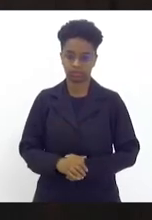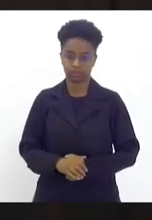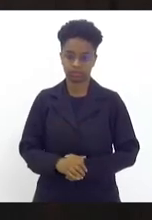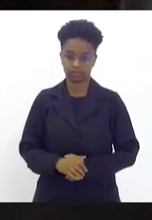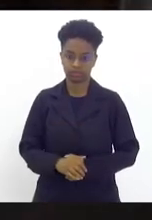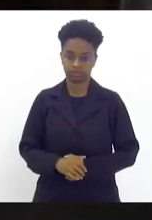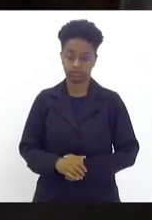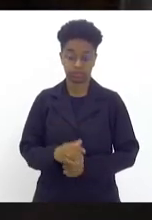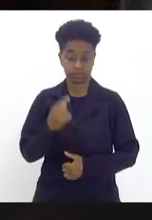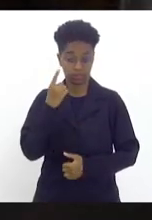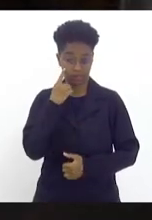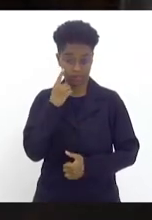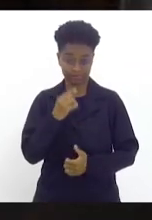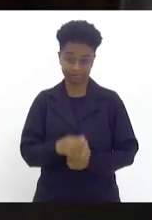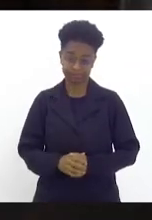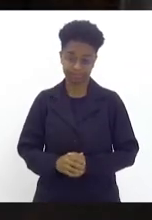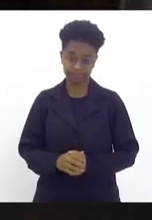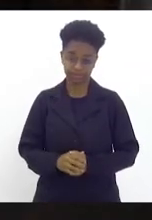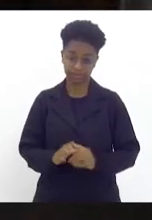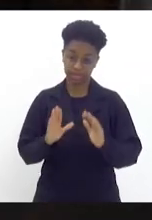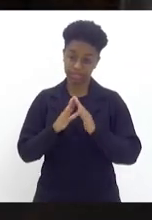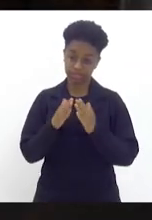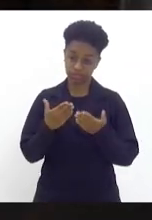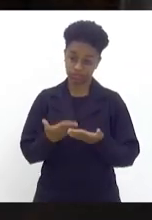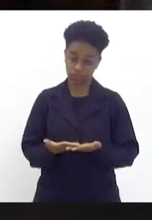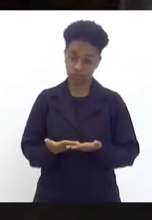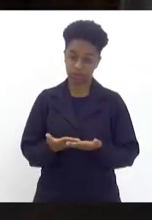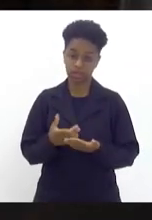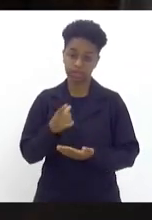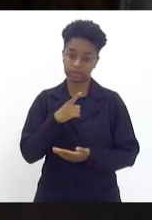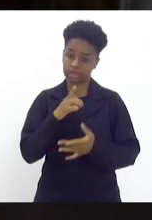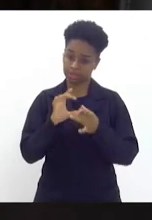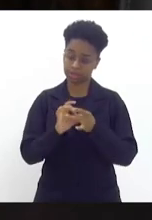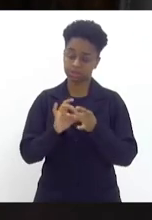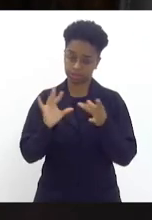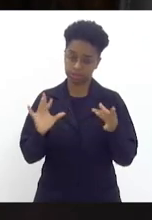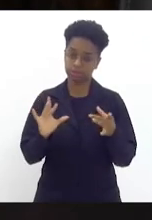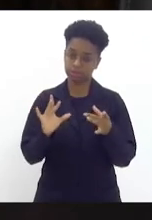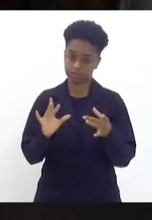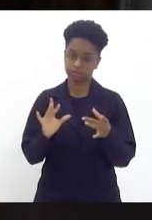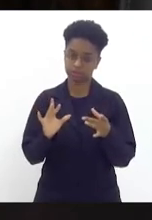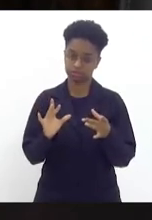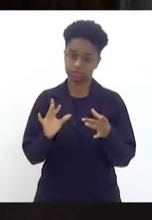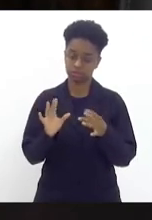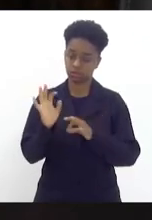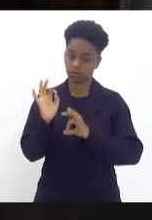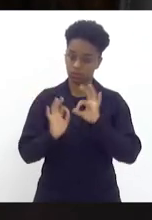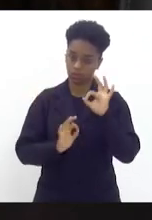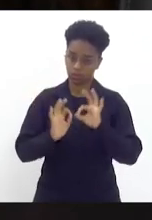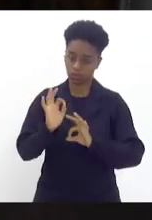Olha, a escola ela tem a sua liberdade, né,